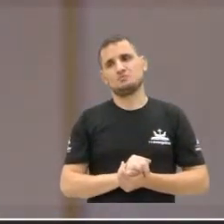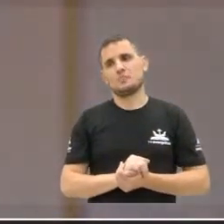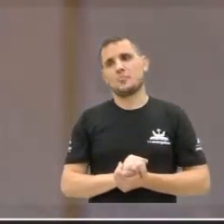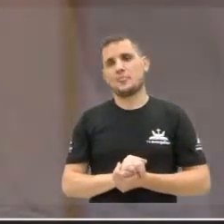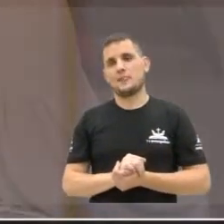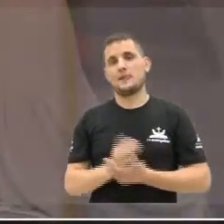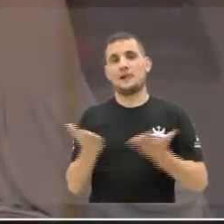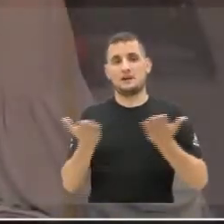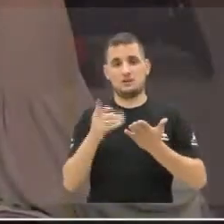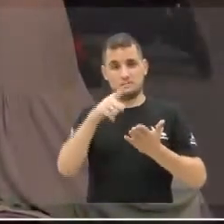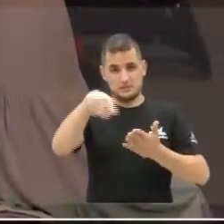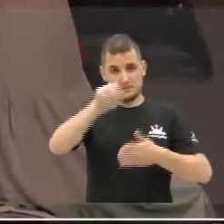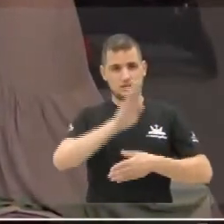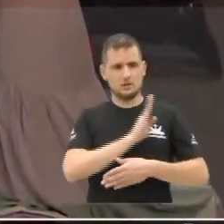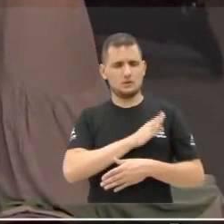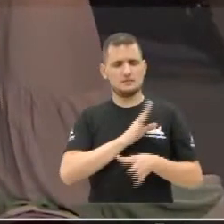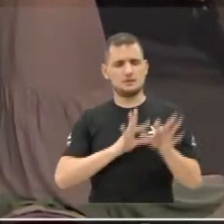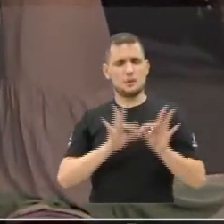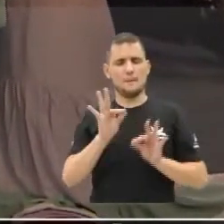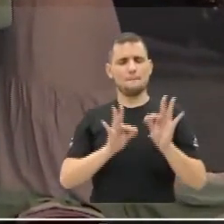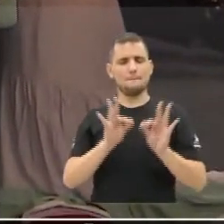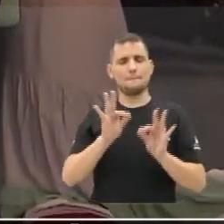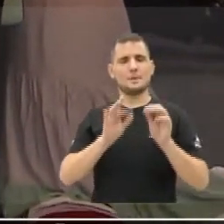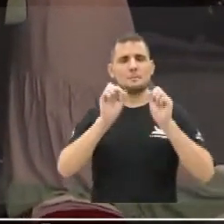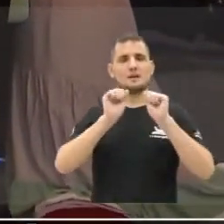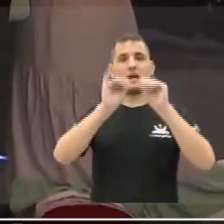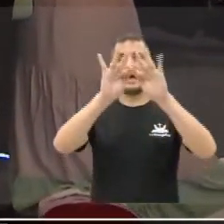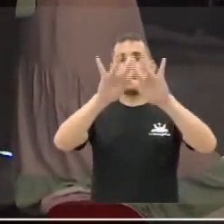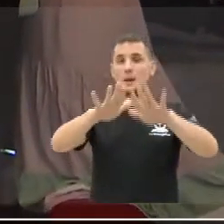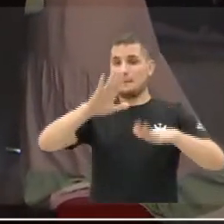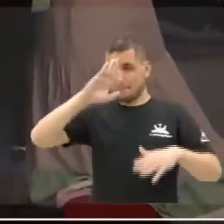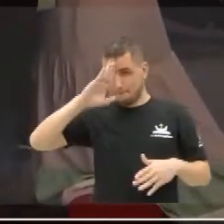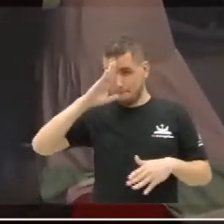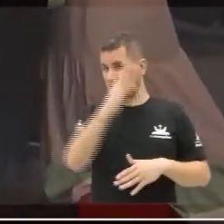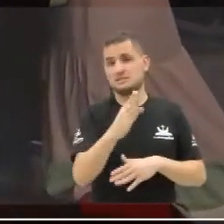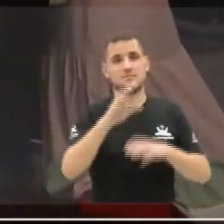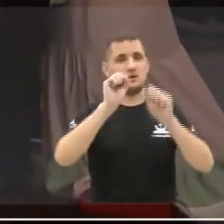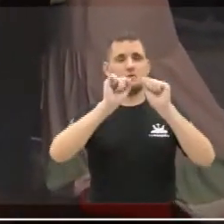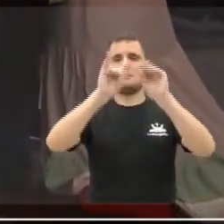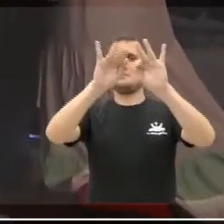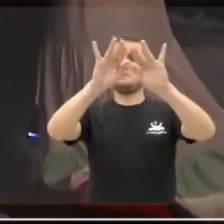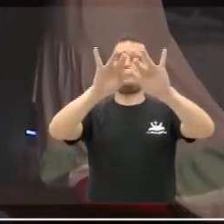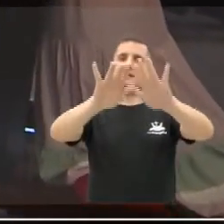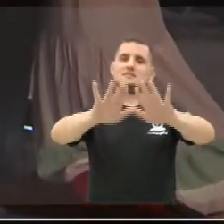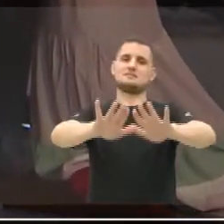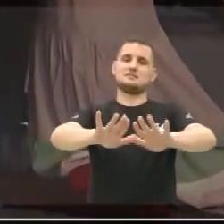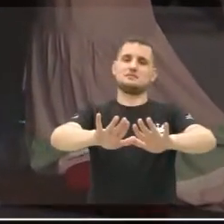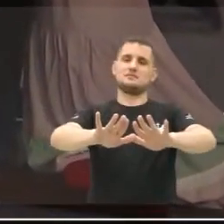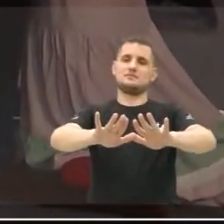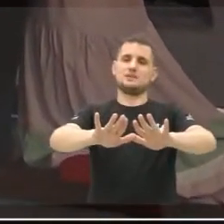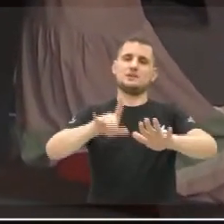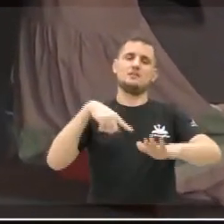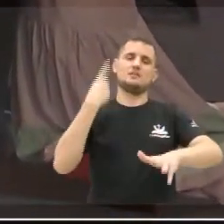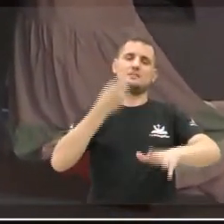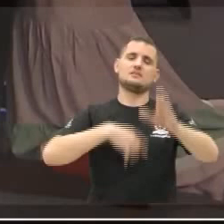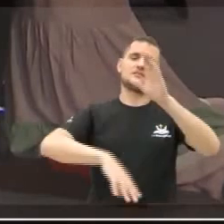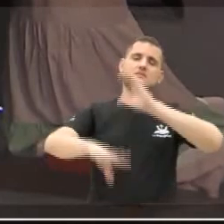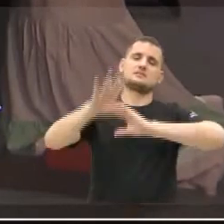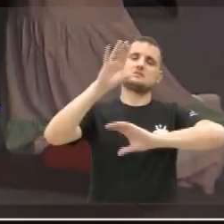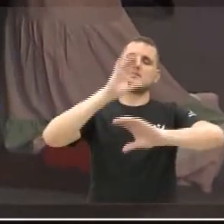Se prepare para a bênção, a maior bênção do universo. Vamos cantar. Tão